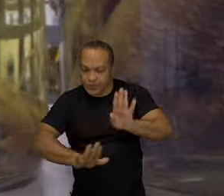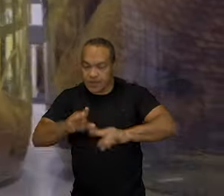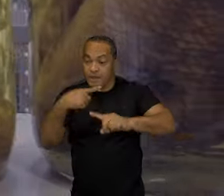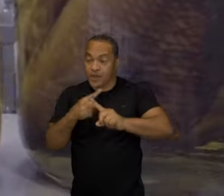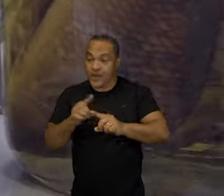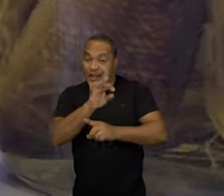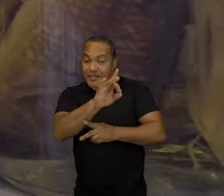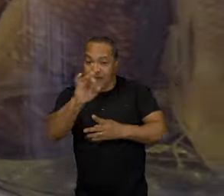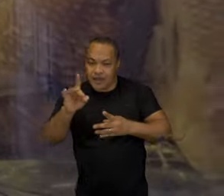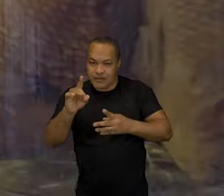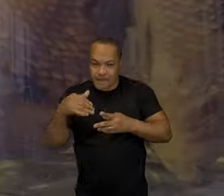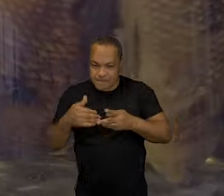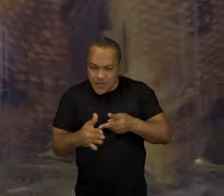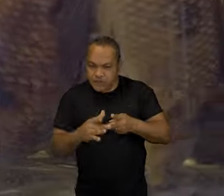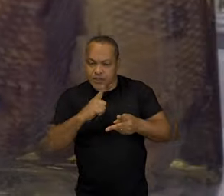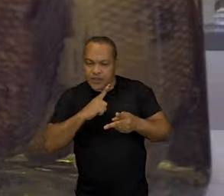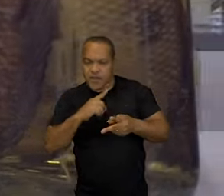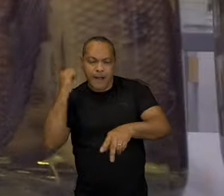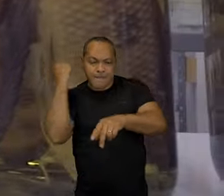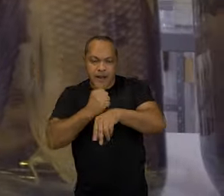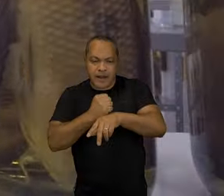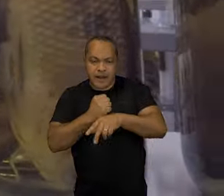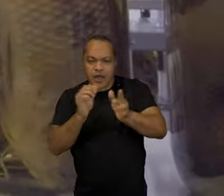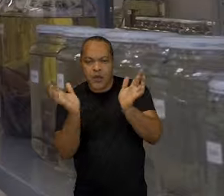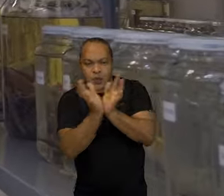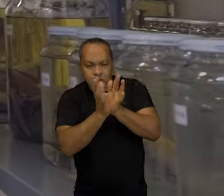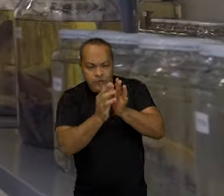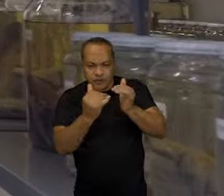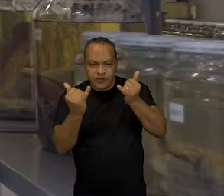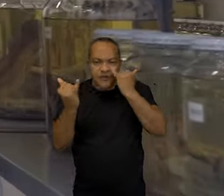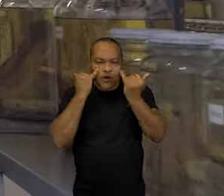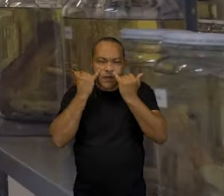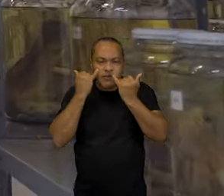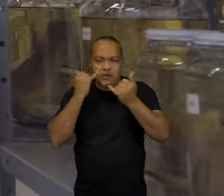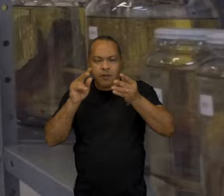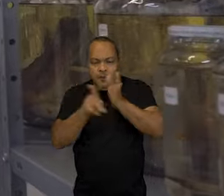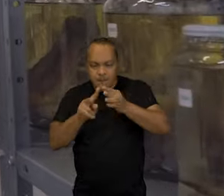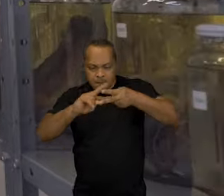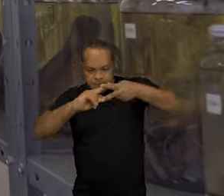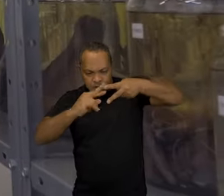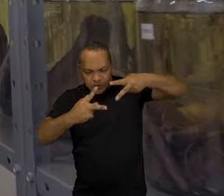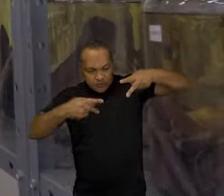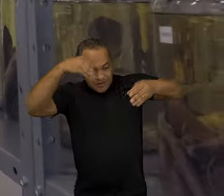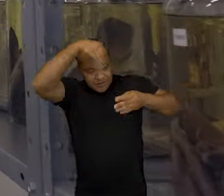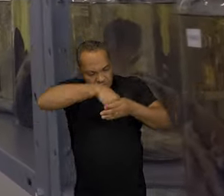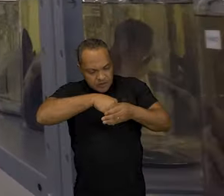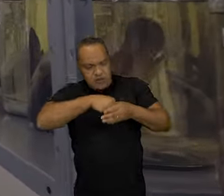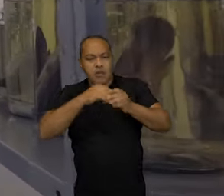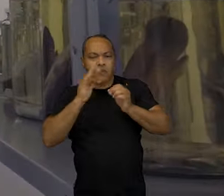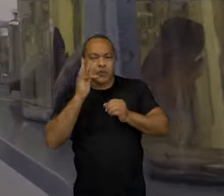pois cada exemplar capturado traz consigo um conjunto de dados sobre sua biologia que poderão